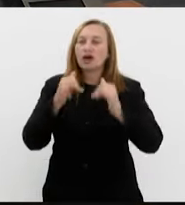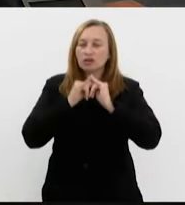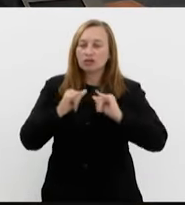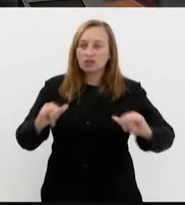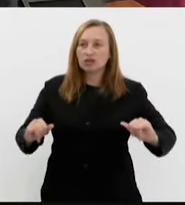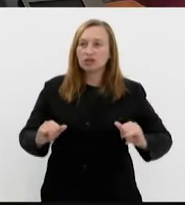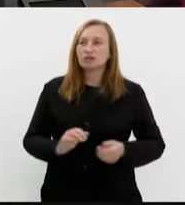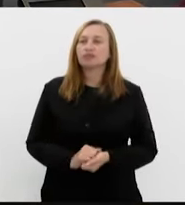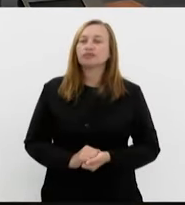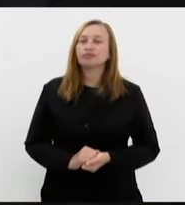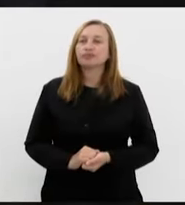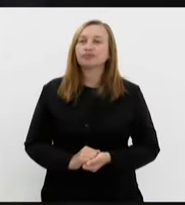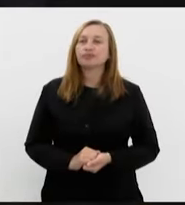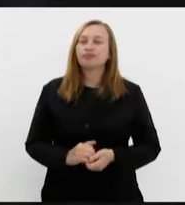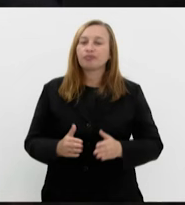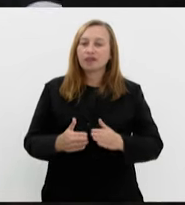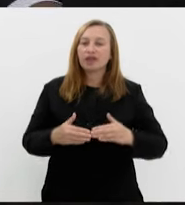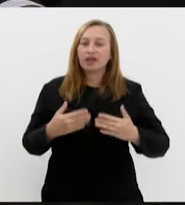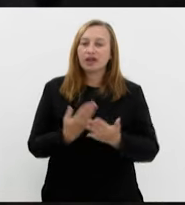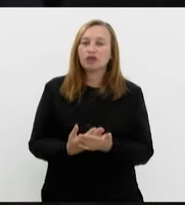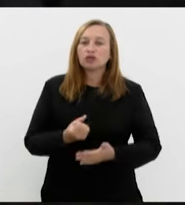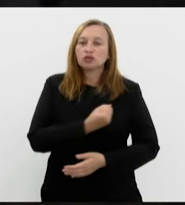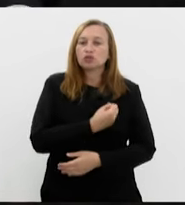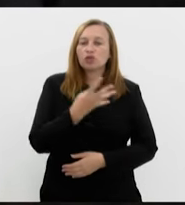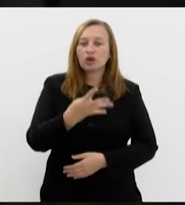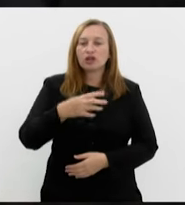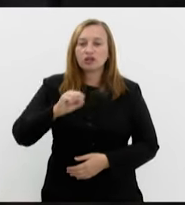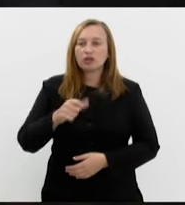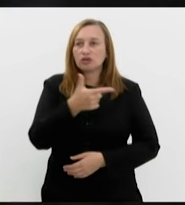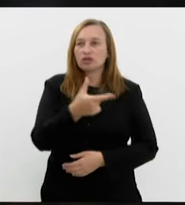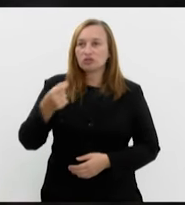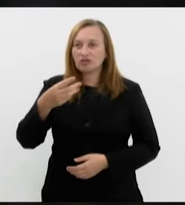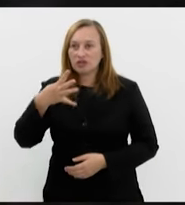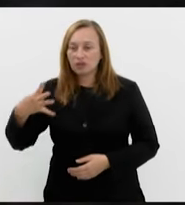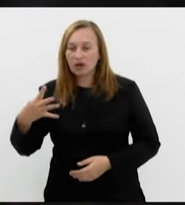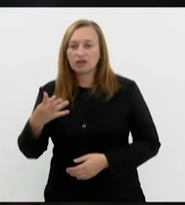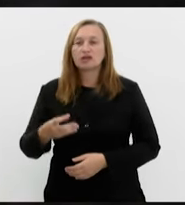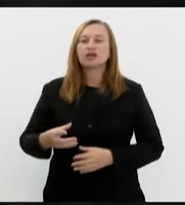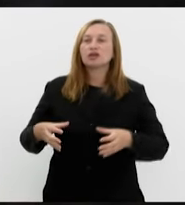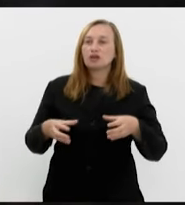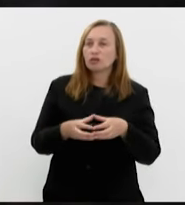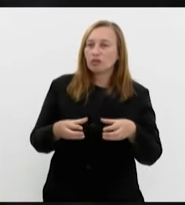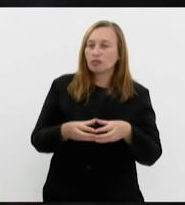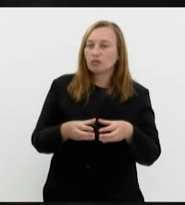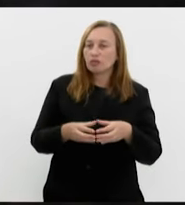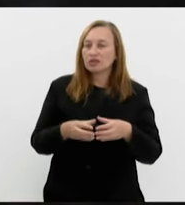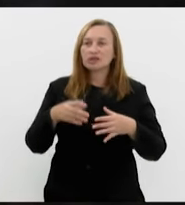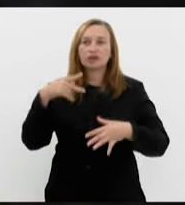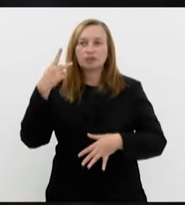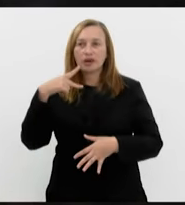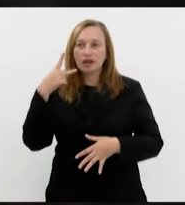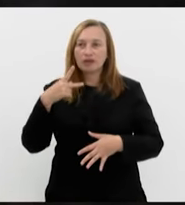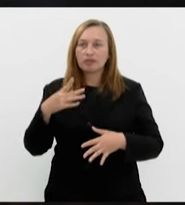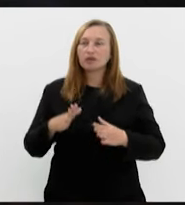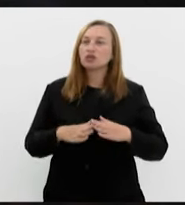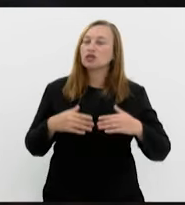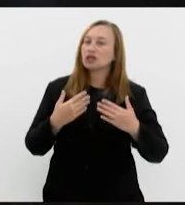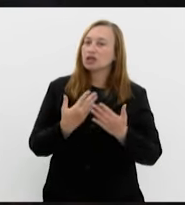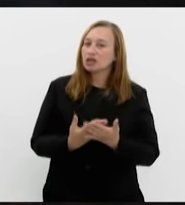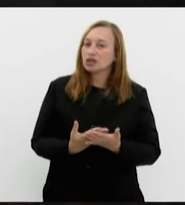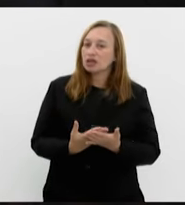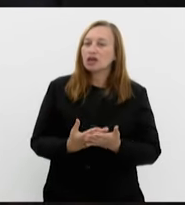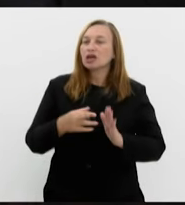Anuncio. Requerimento número 48/2024, de autoria da Comissão Parlamentar de Inquérito, resolução de